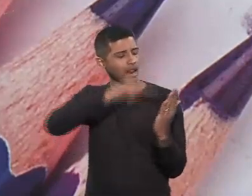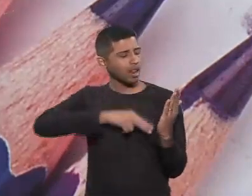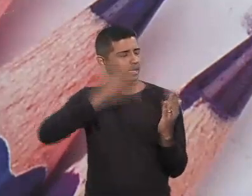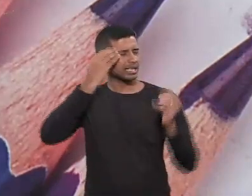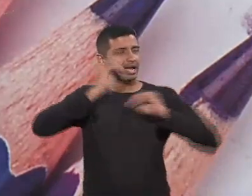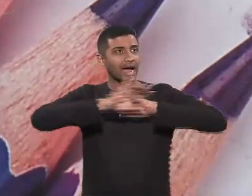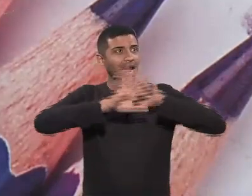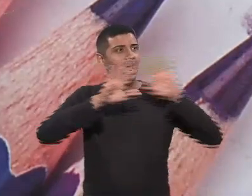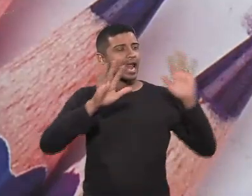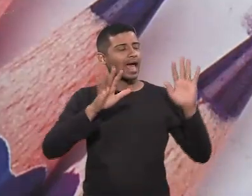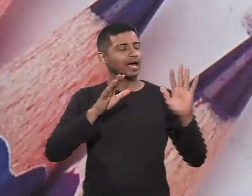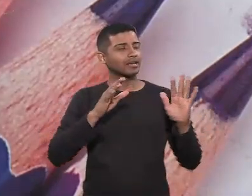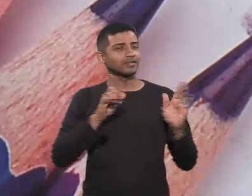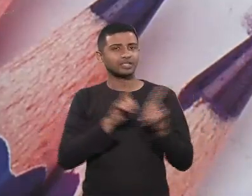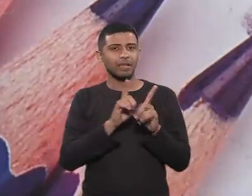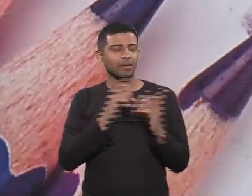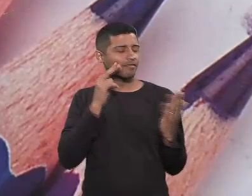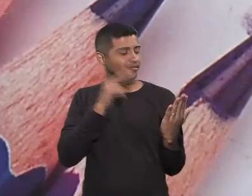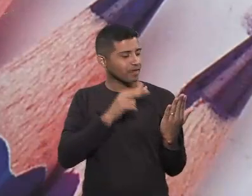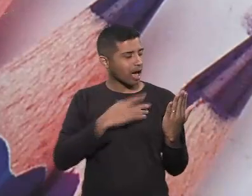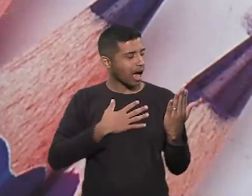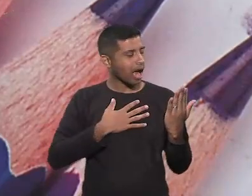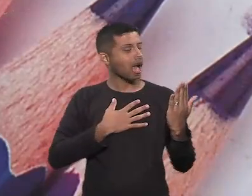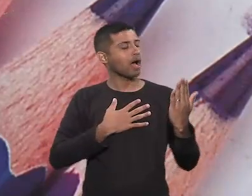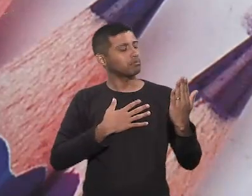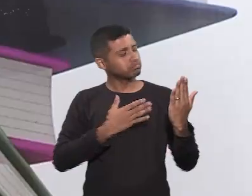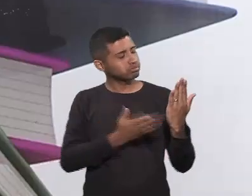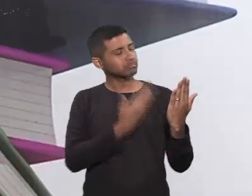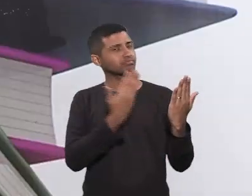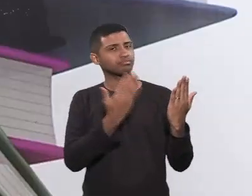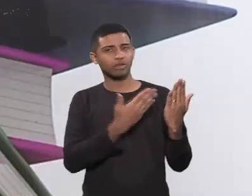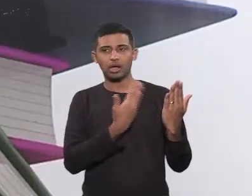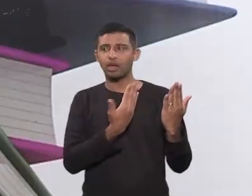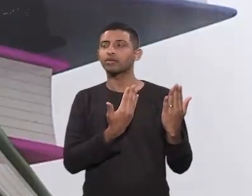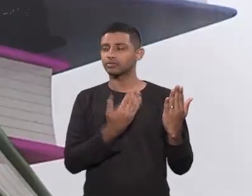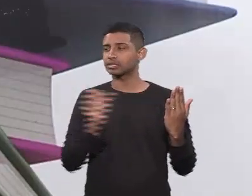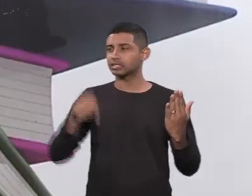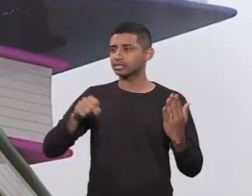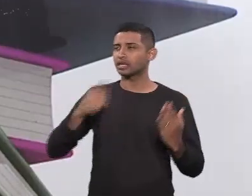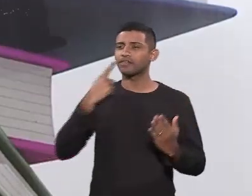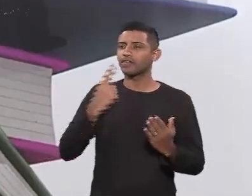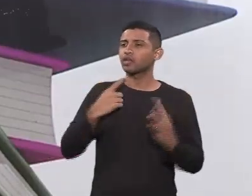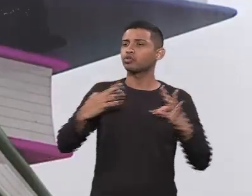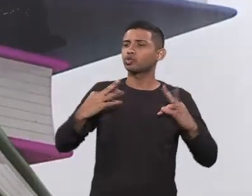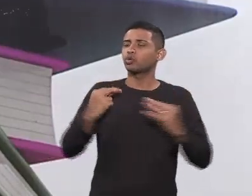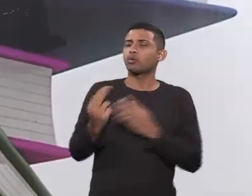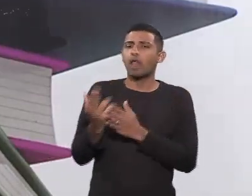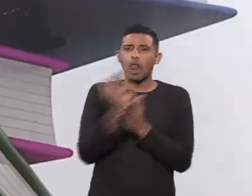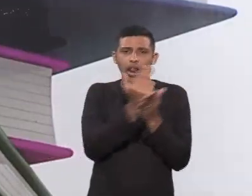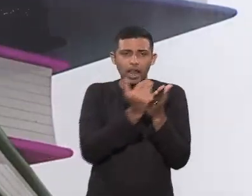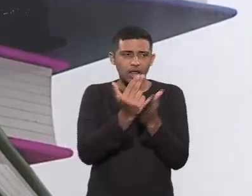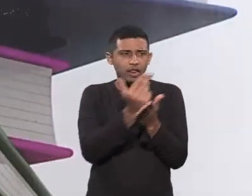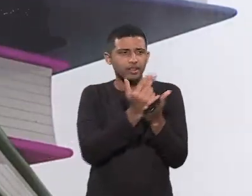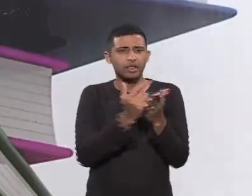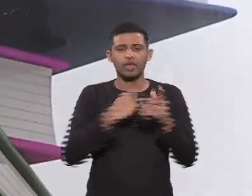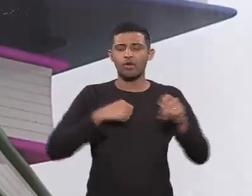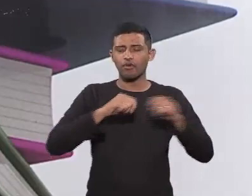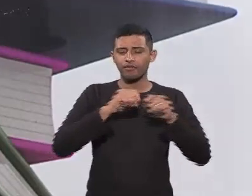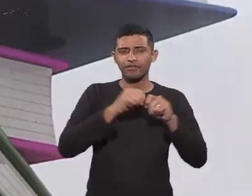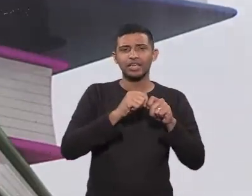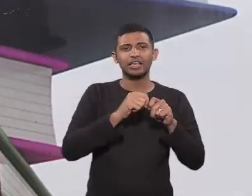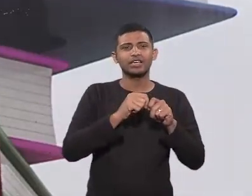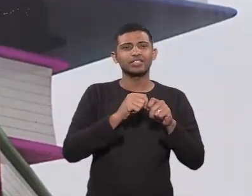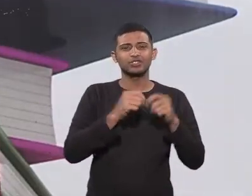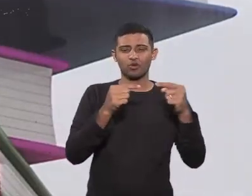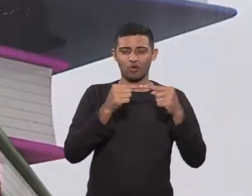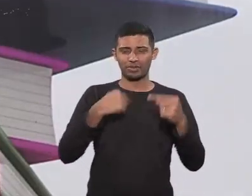e também mais gostosa. Exatamente. E aí, as ilustrações eu fiz de uma forma que lembrasse coisas também que